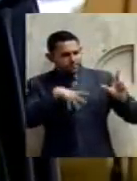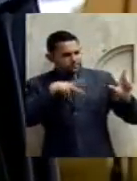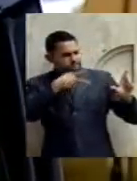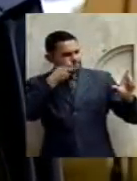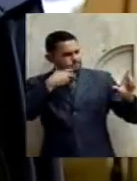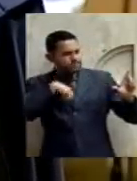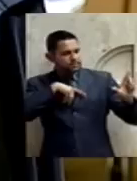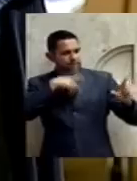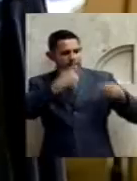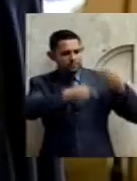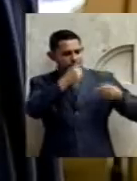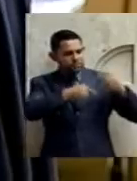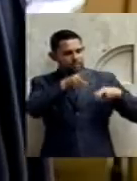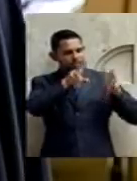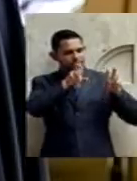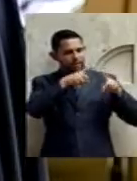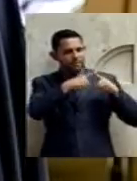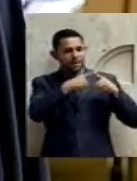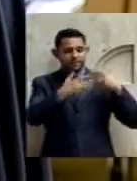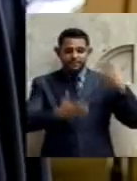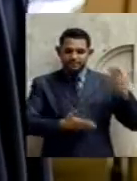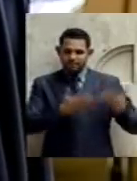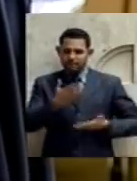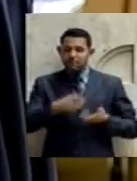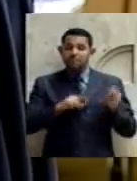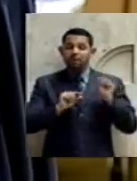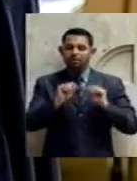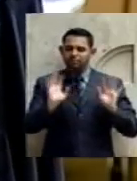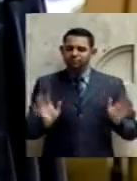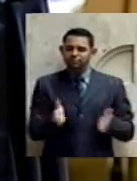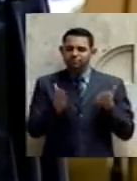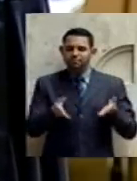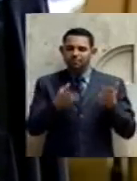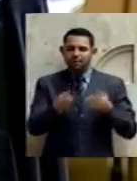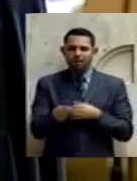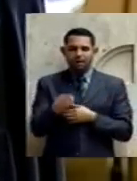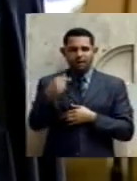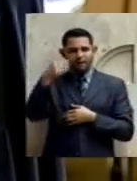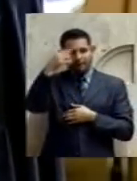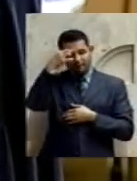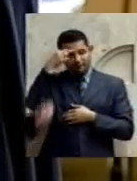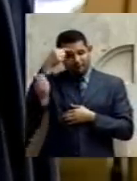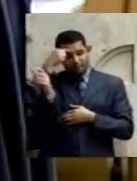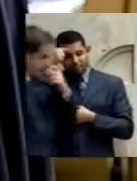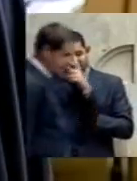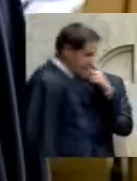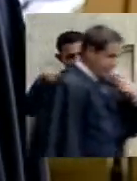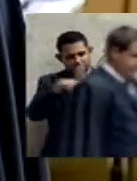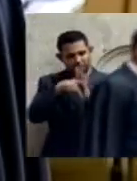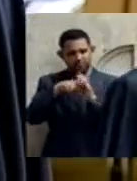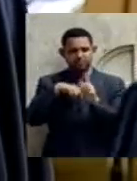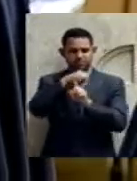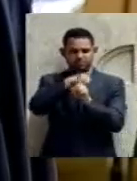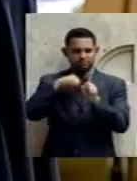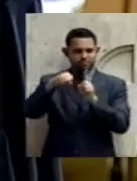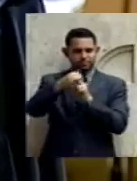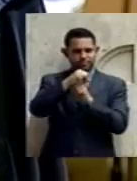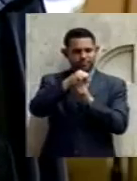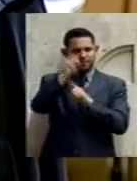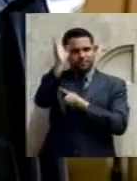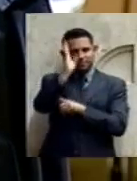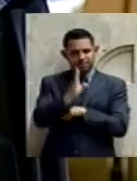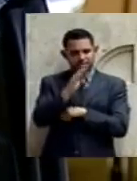debates, de outro, serviu para estimular a consciência crítica dos cidadãos no que se refere